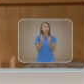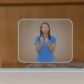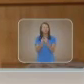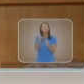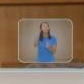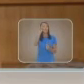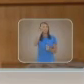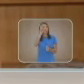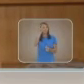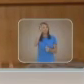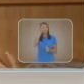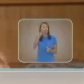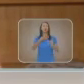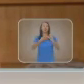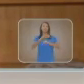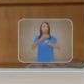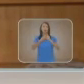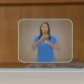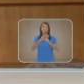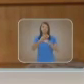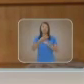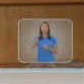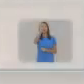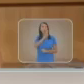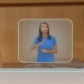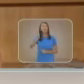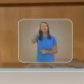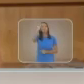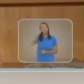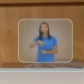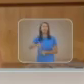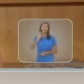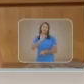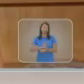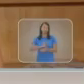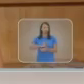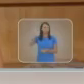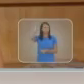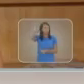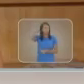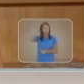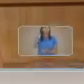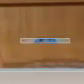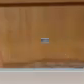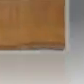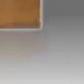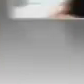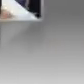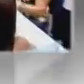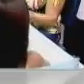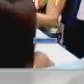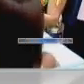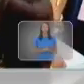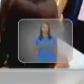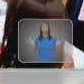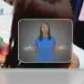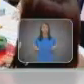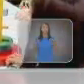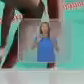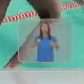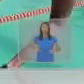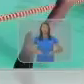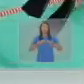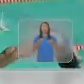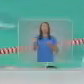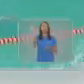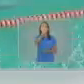fazer parte da história da UEPA, a universidade que é do estado do Pará. Investir